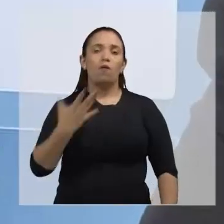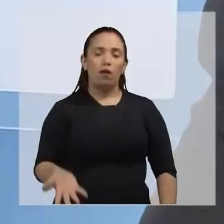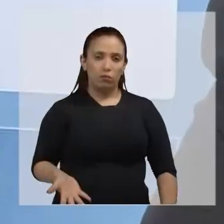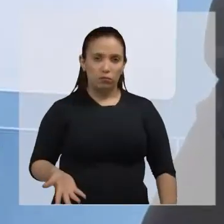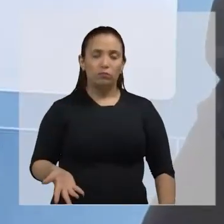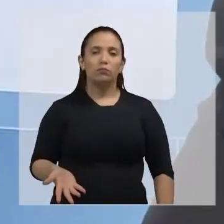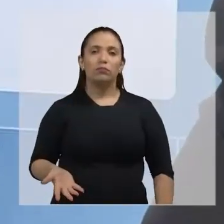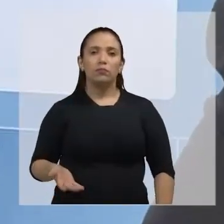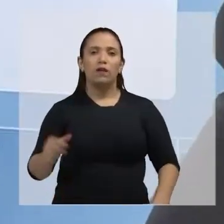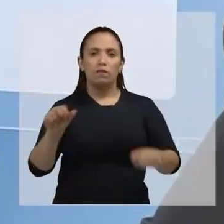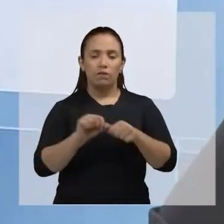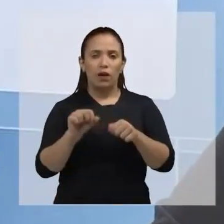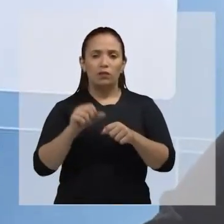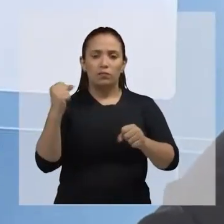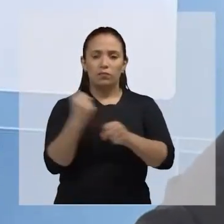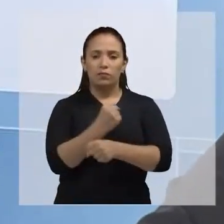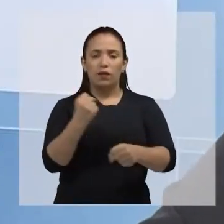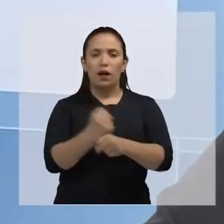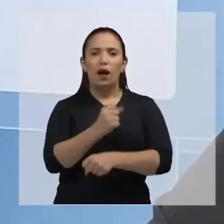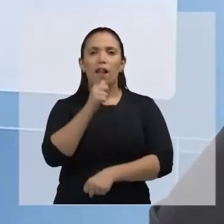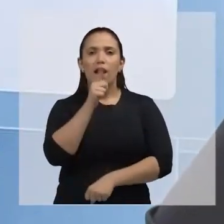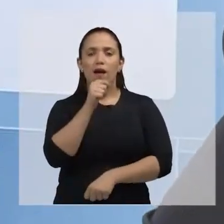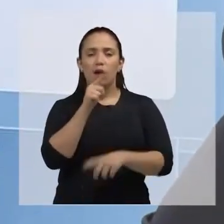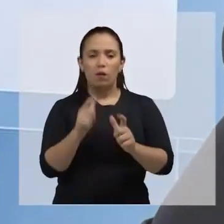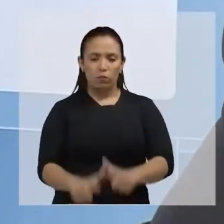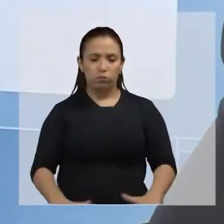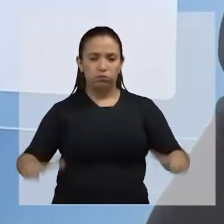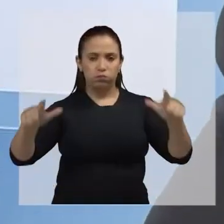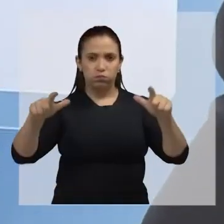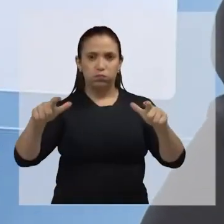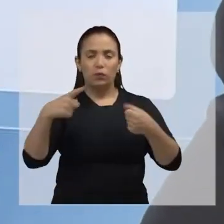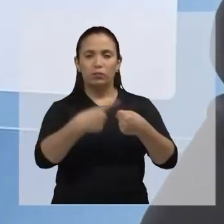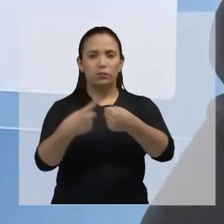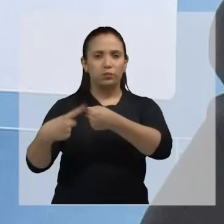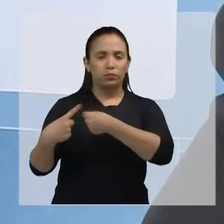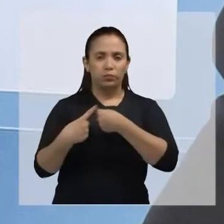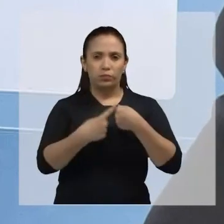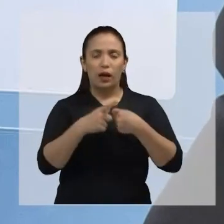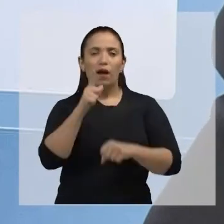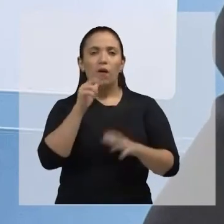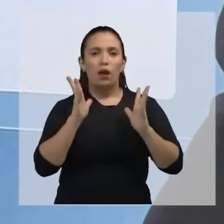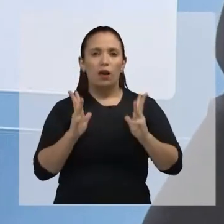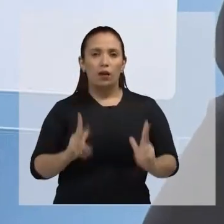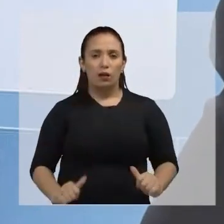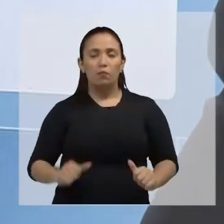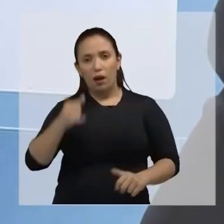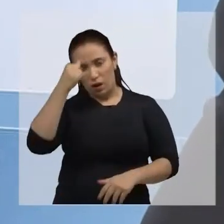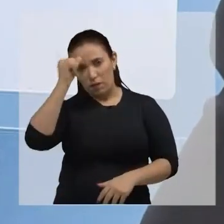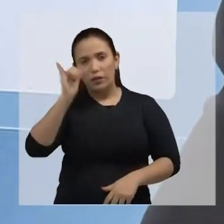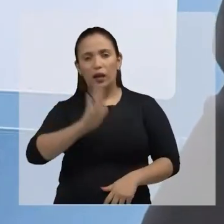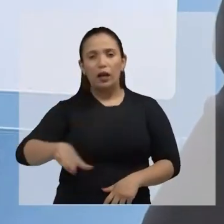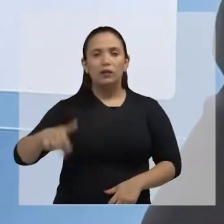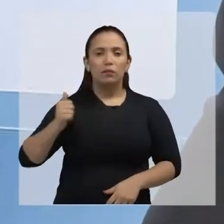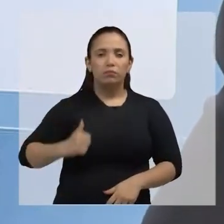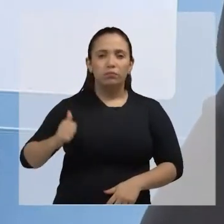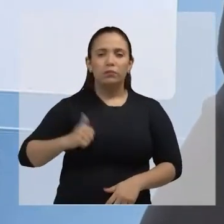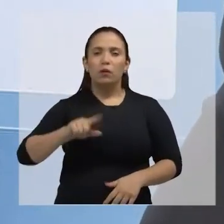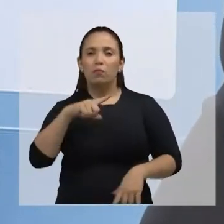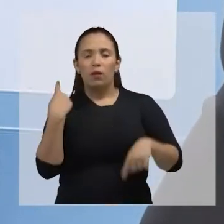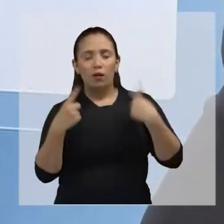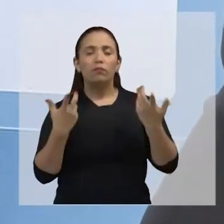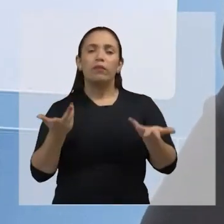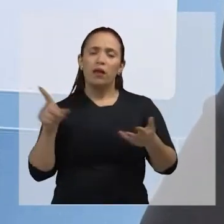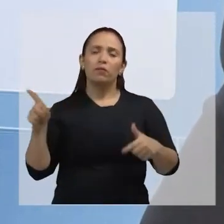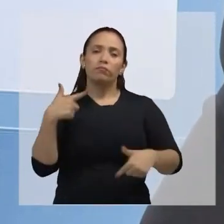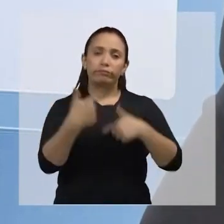milhões de cisternas para a nossa população tomar uma água limpa e a nossa criança não morrer de diarreia. Tem muita coisa boa. Agora, é preciso entender o